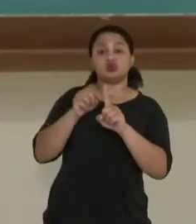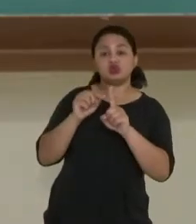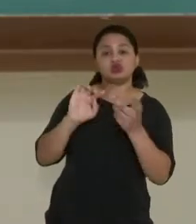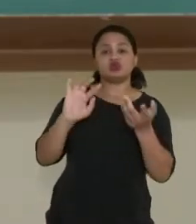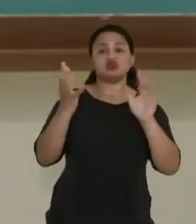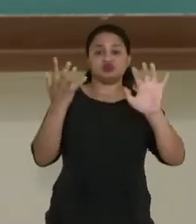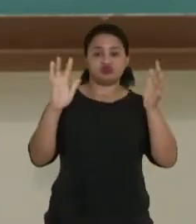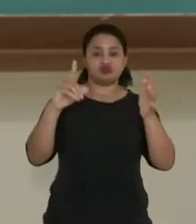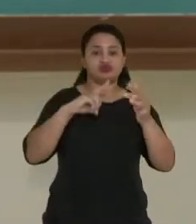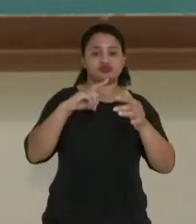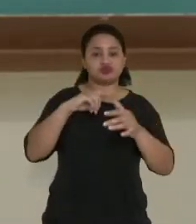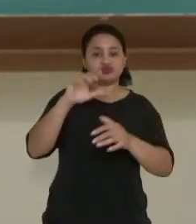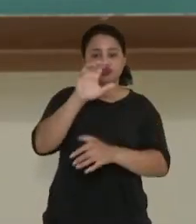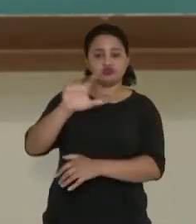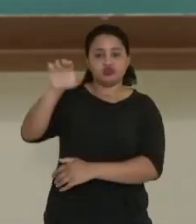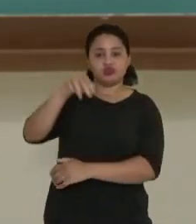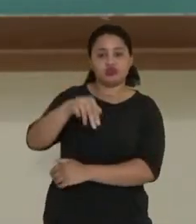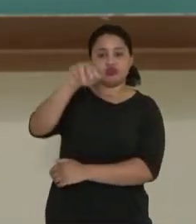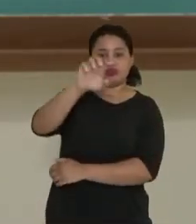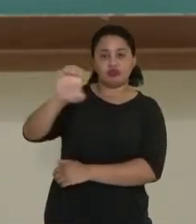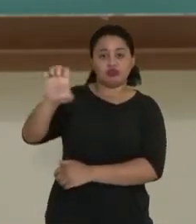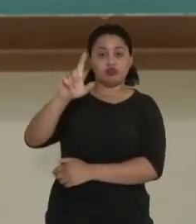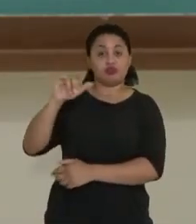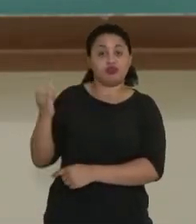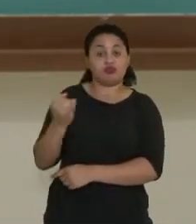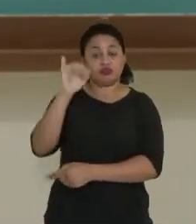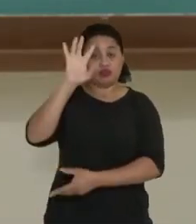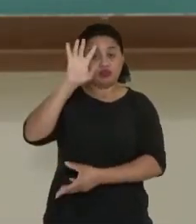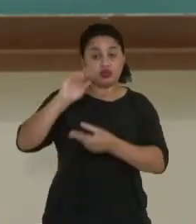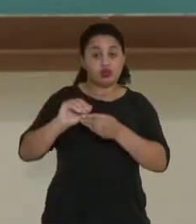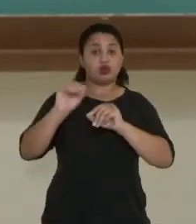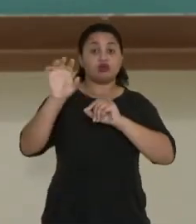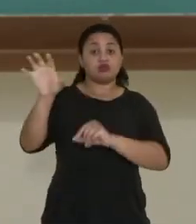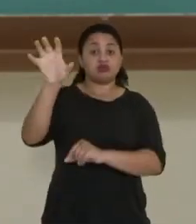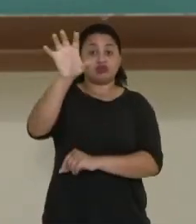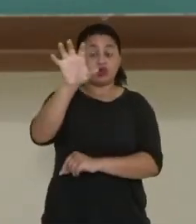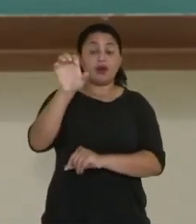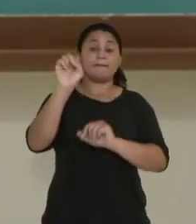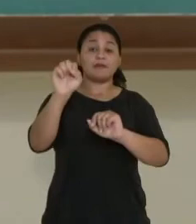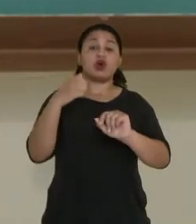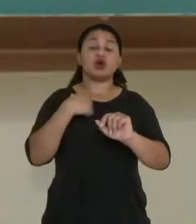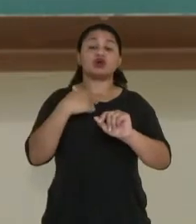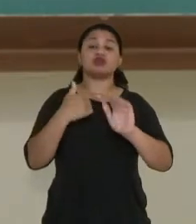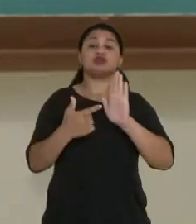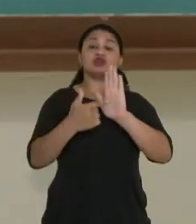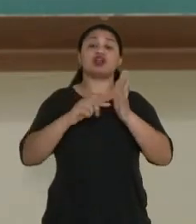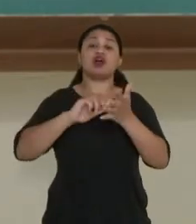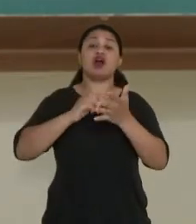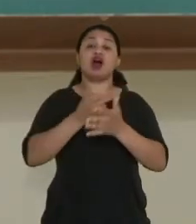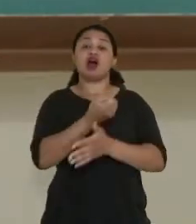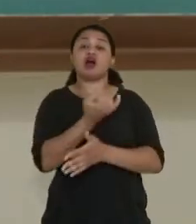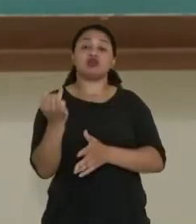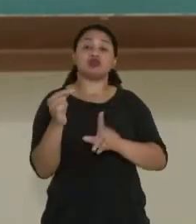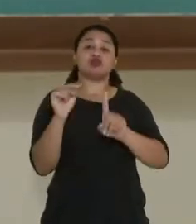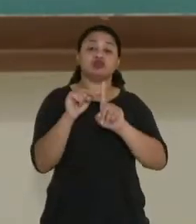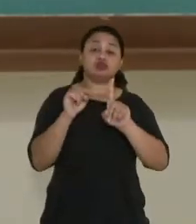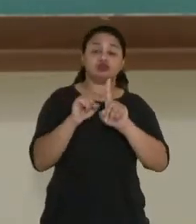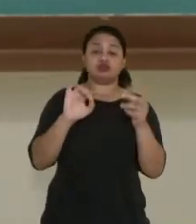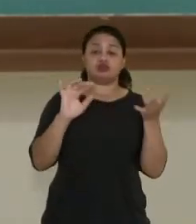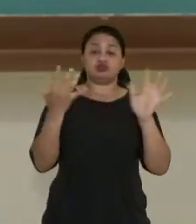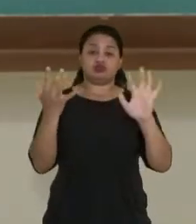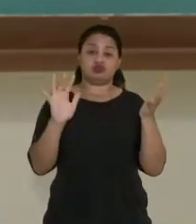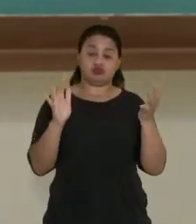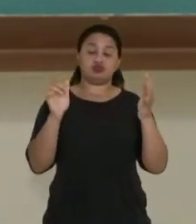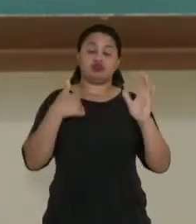região Nordeste, porque temos que entender que uma região pode apresentar mais de um tipo climático. Então,